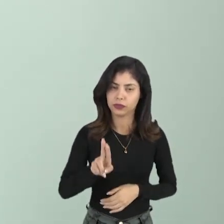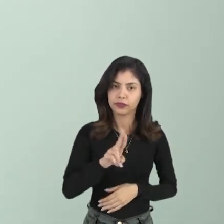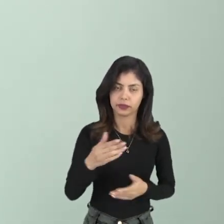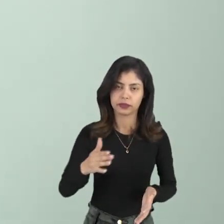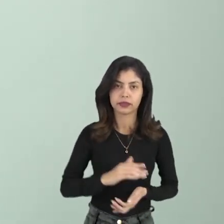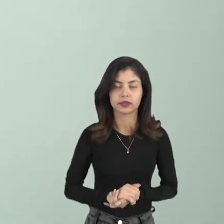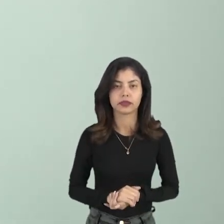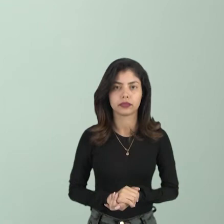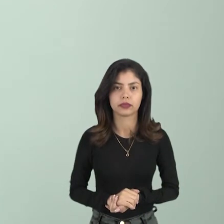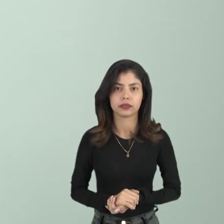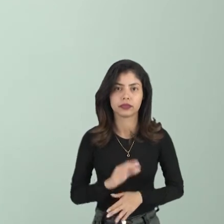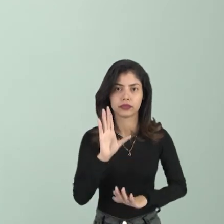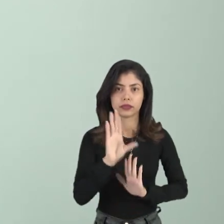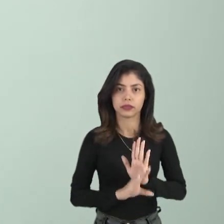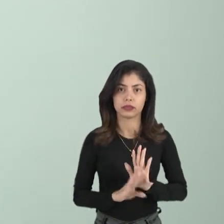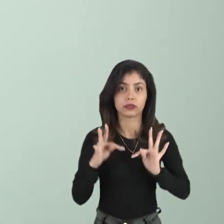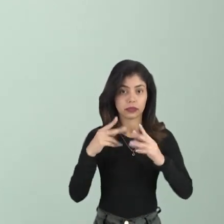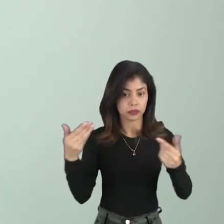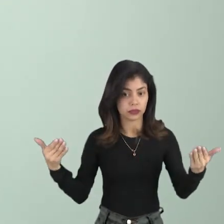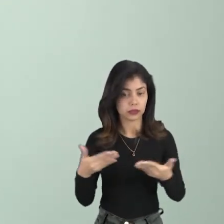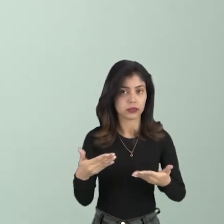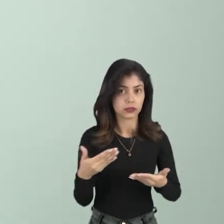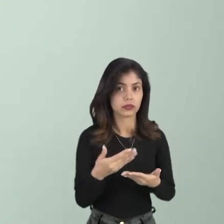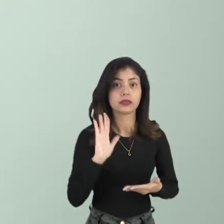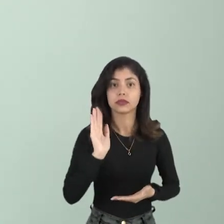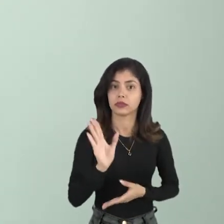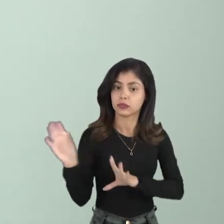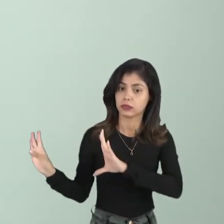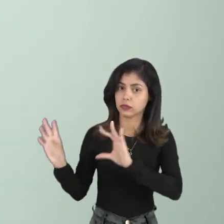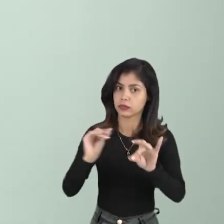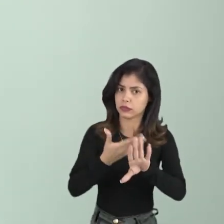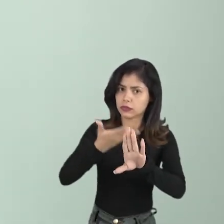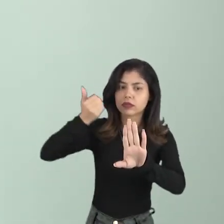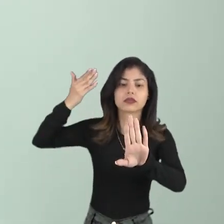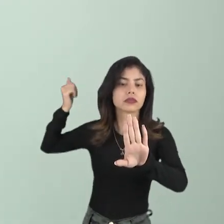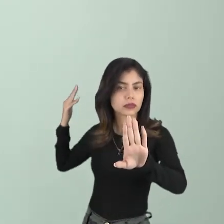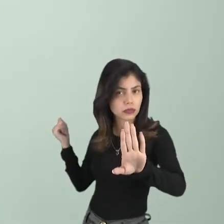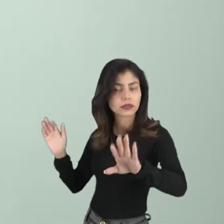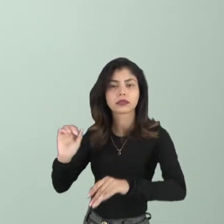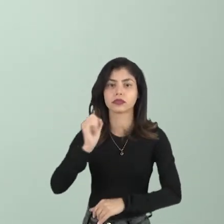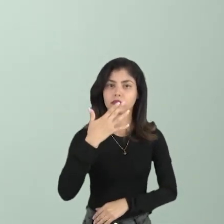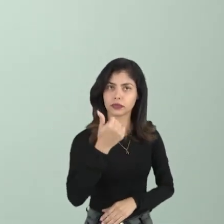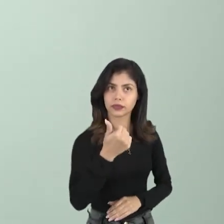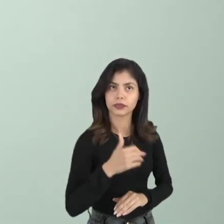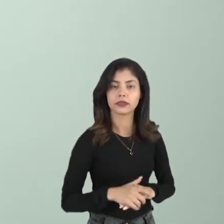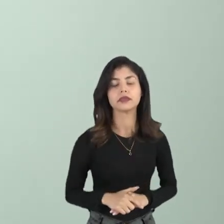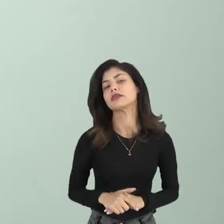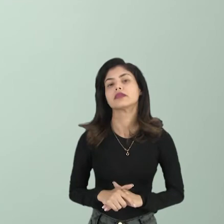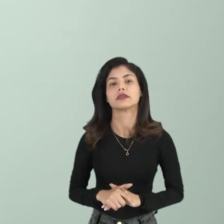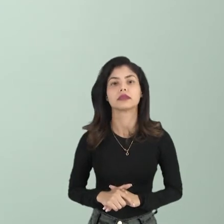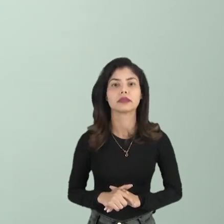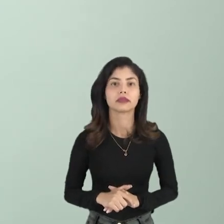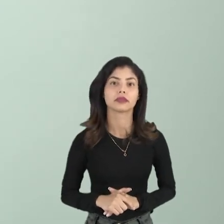reutilização, tá bom? Esse conceito não é atual, esse conceito já vem de alguns anos lá atrás, tá bom?